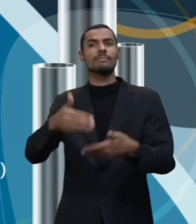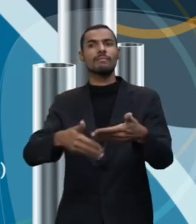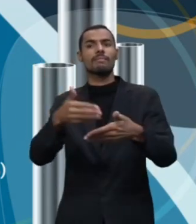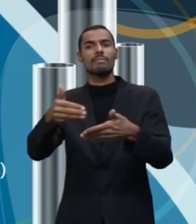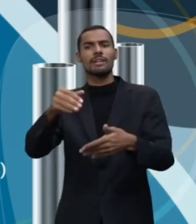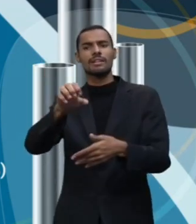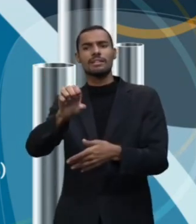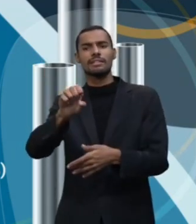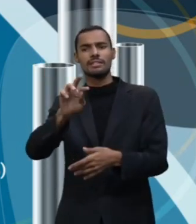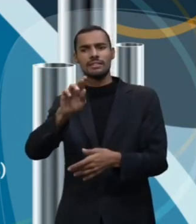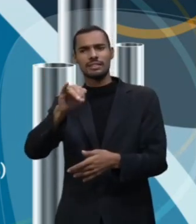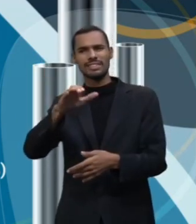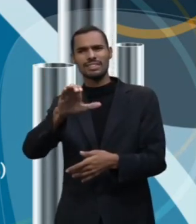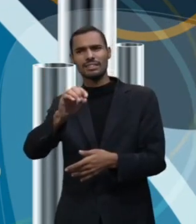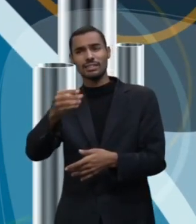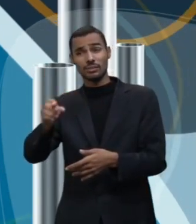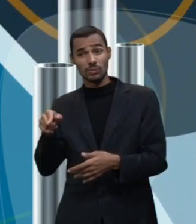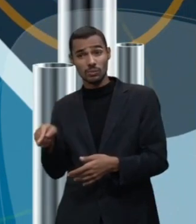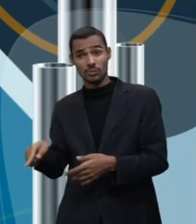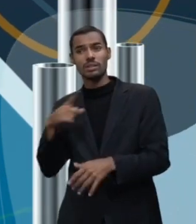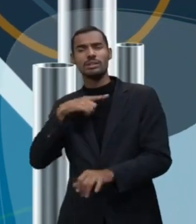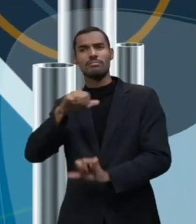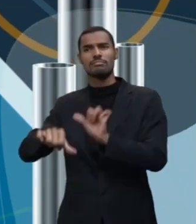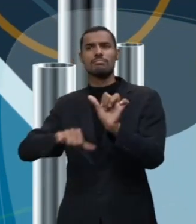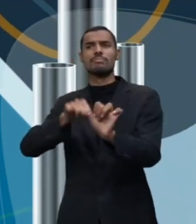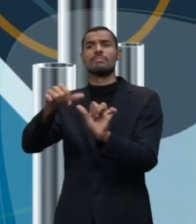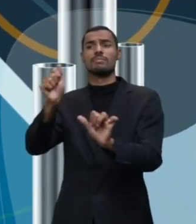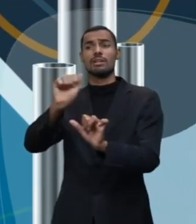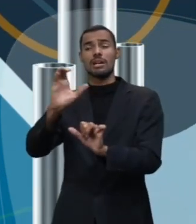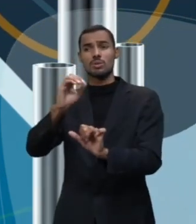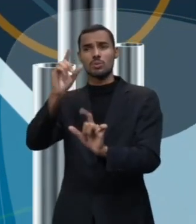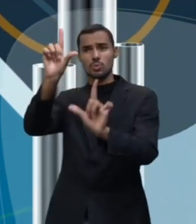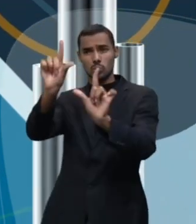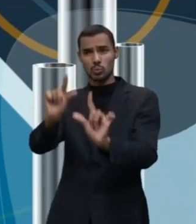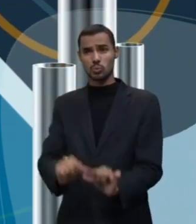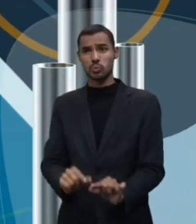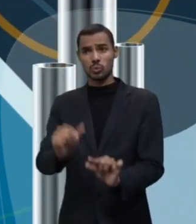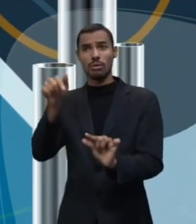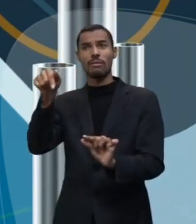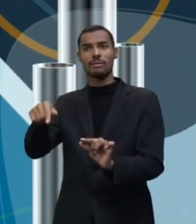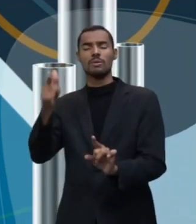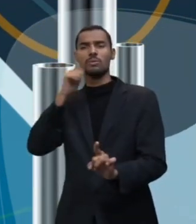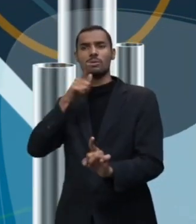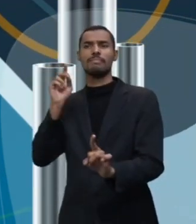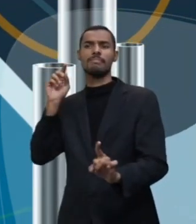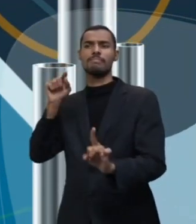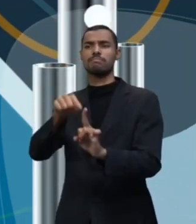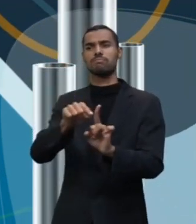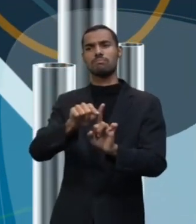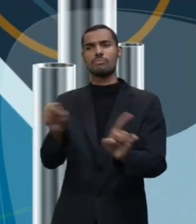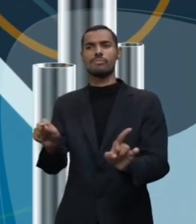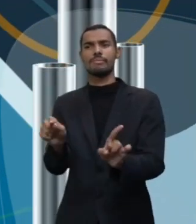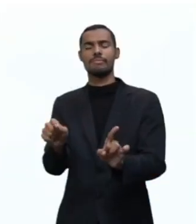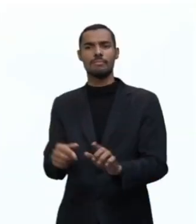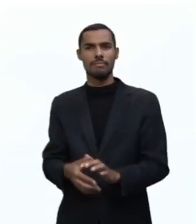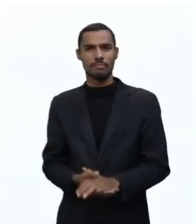de estricção, que acontece quando a seção transversal do aço é reduzida até atingir a sua ruptura.